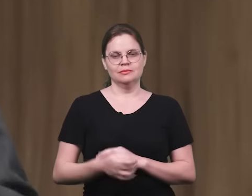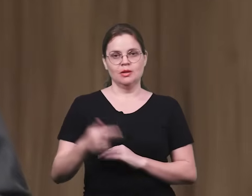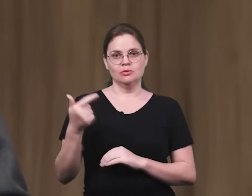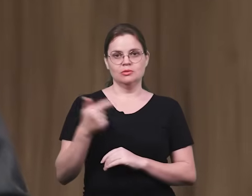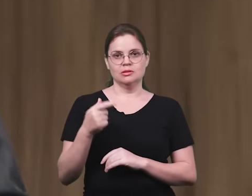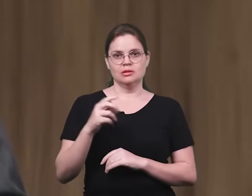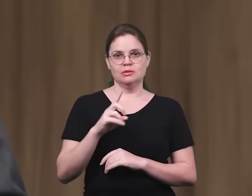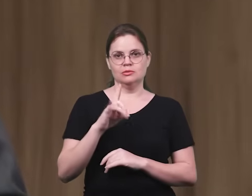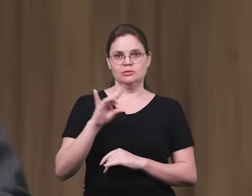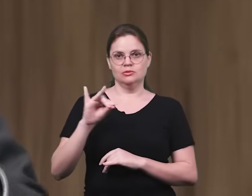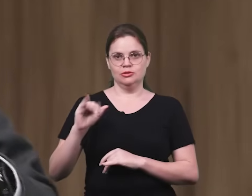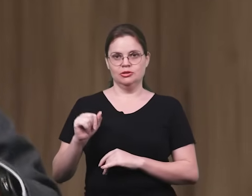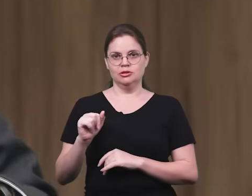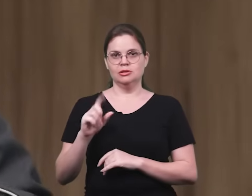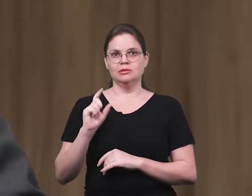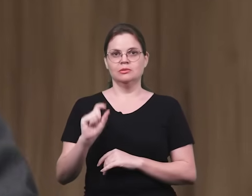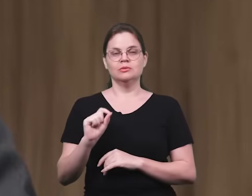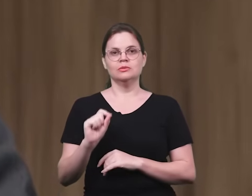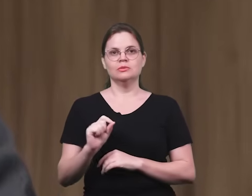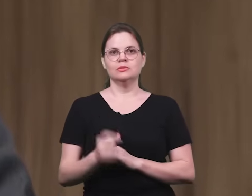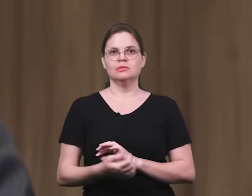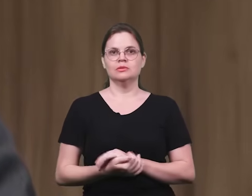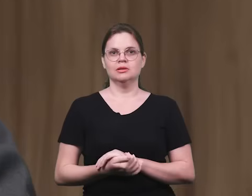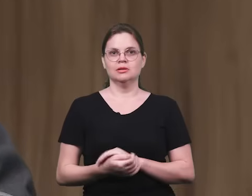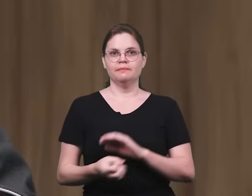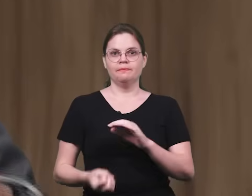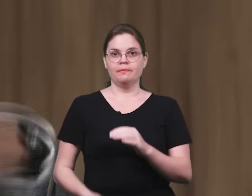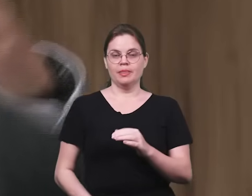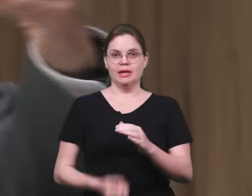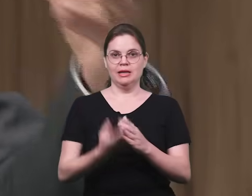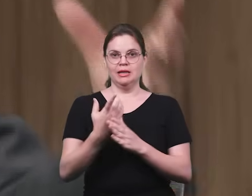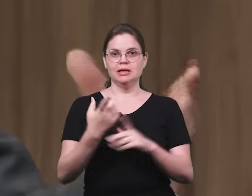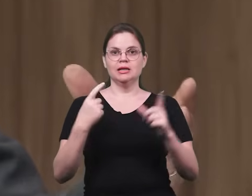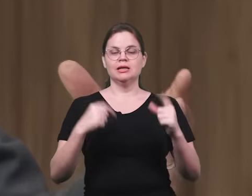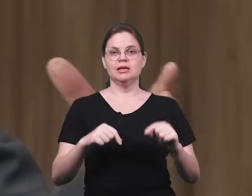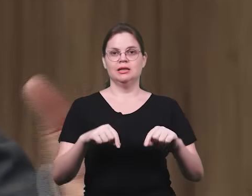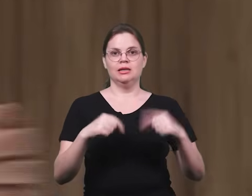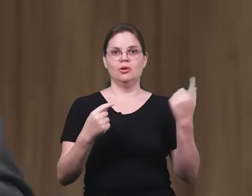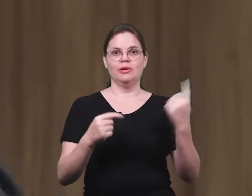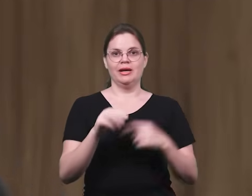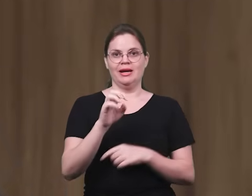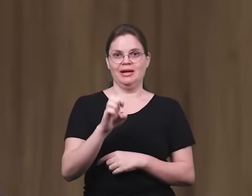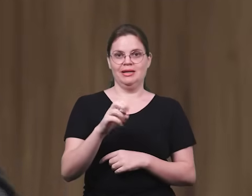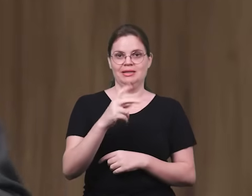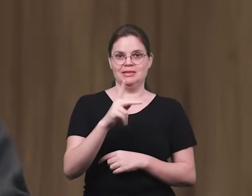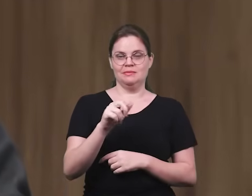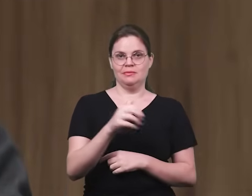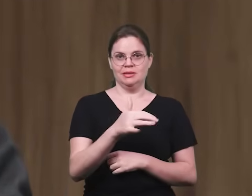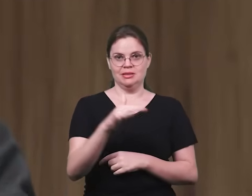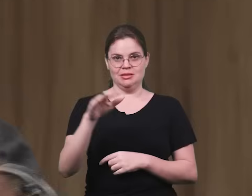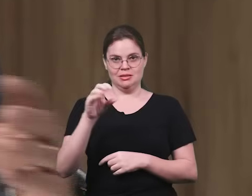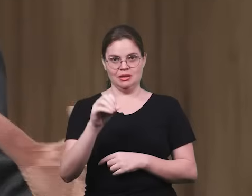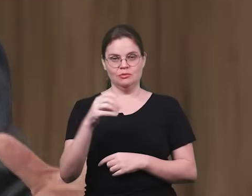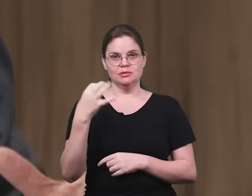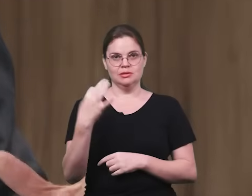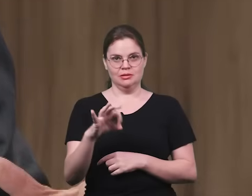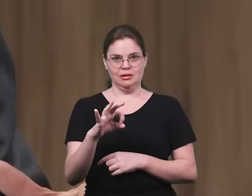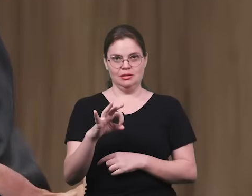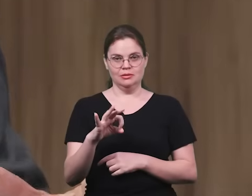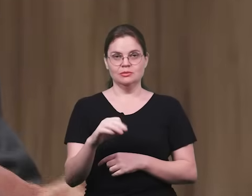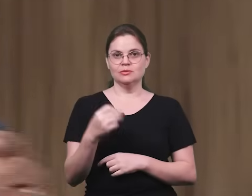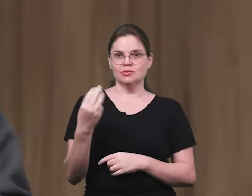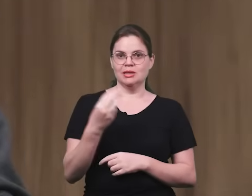no segundo dia ele cria a expansão. No terceiro dia, os